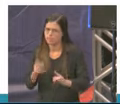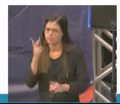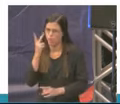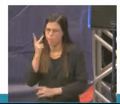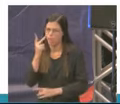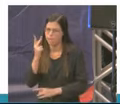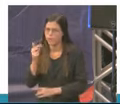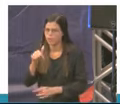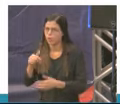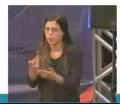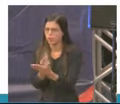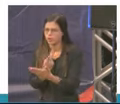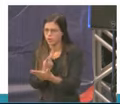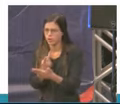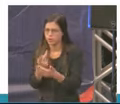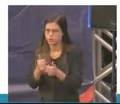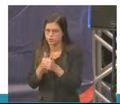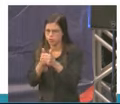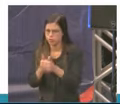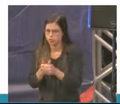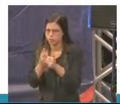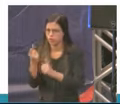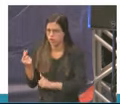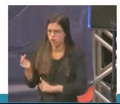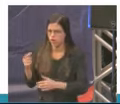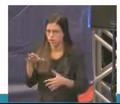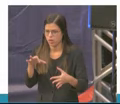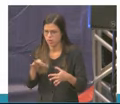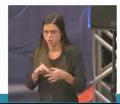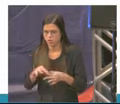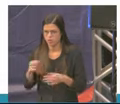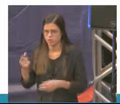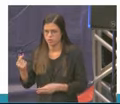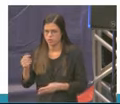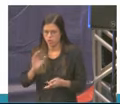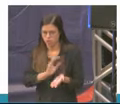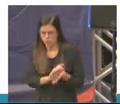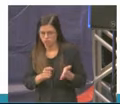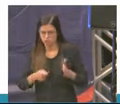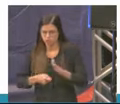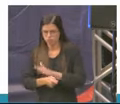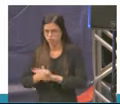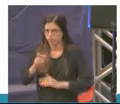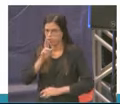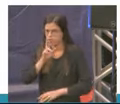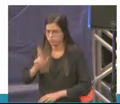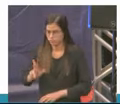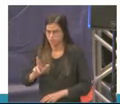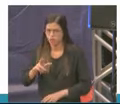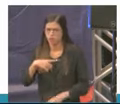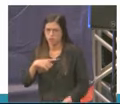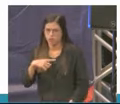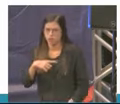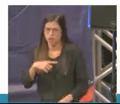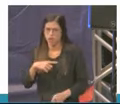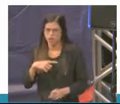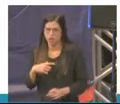Né? Siga o dinheiro, né? A relação de quanto dinheiro você coloca com quanto resultado você obtém, ela é alta. Não é